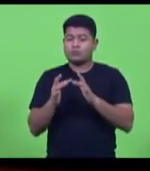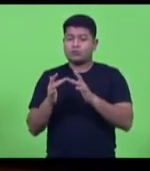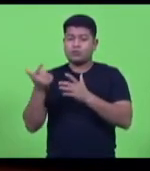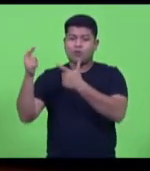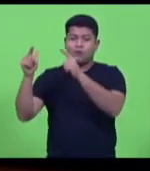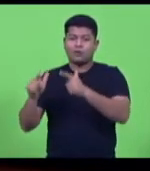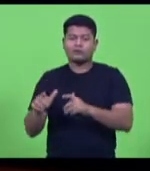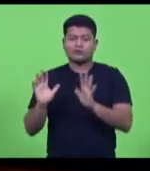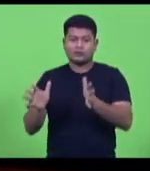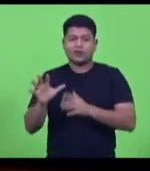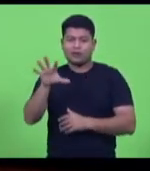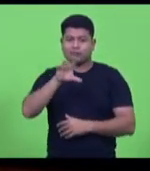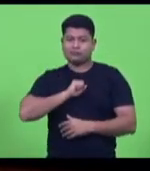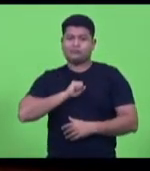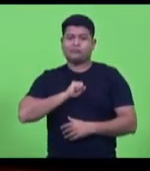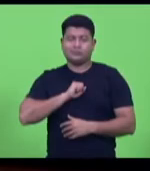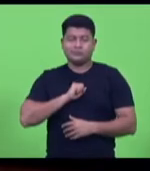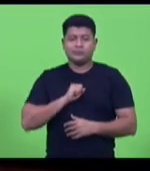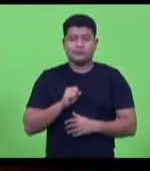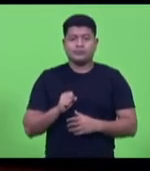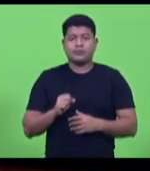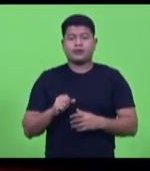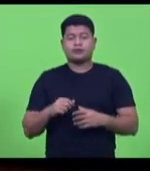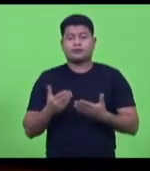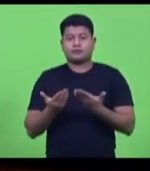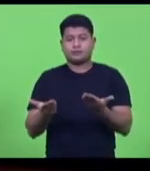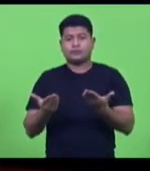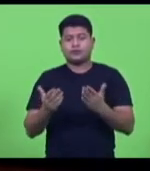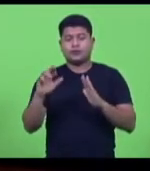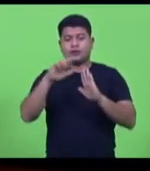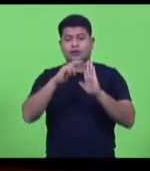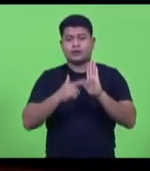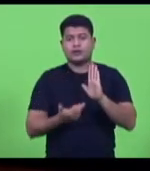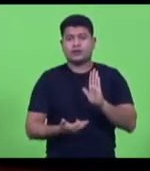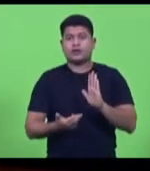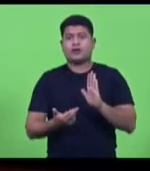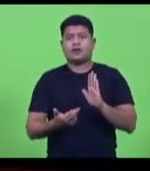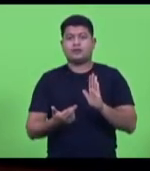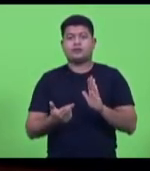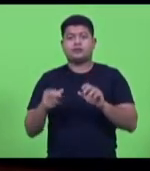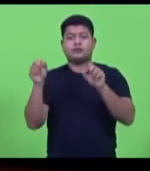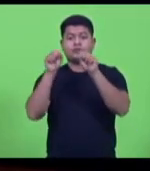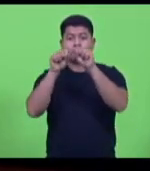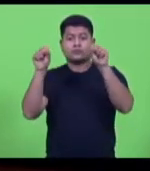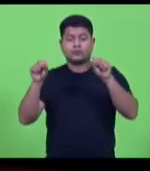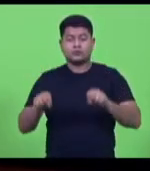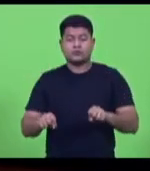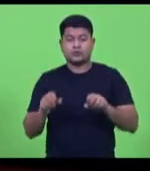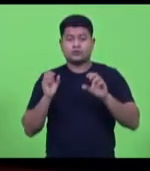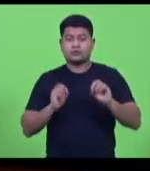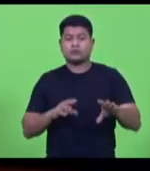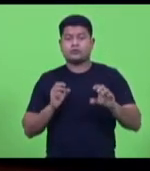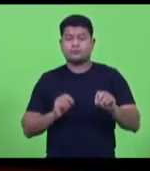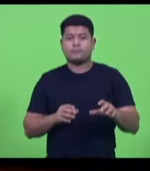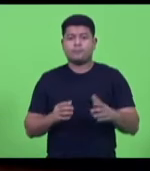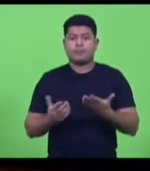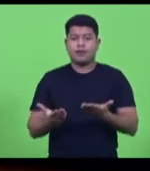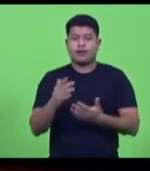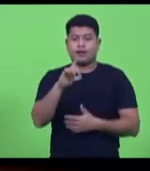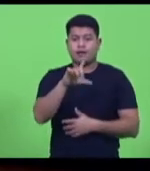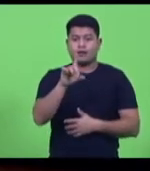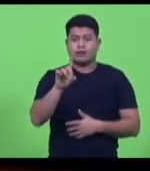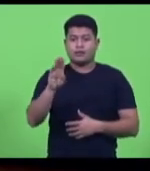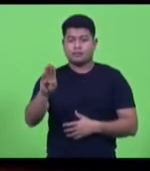com a disponibilidade e normas estabelecidas pelos sistemas de educação. A LDB